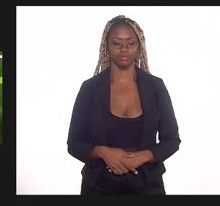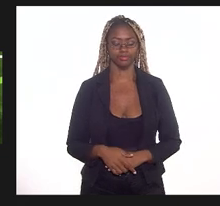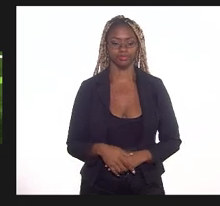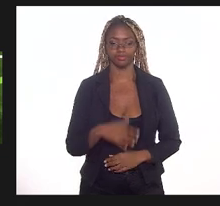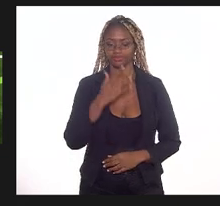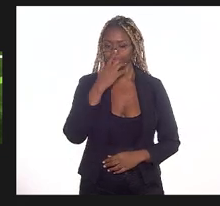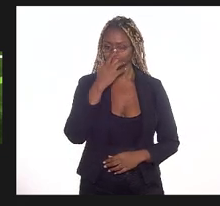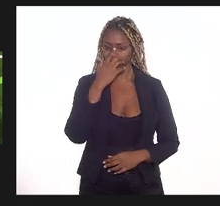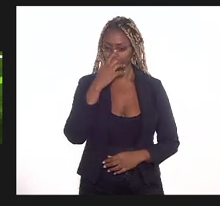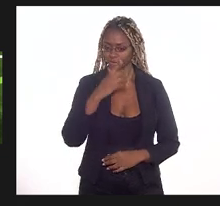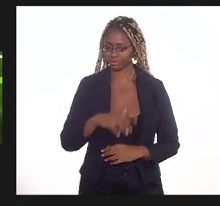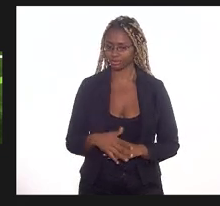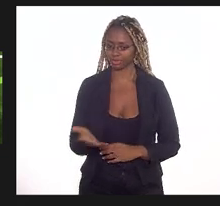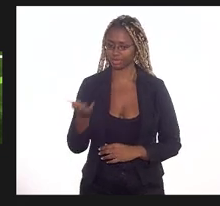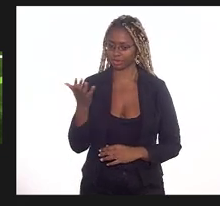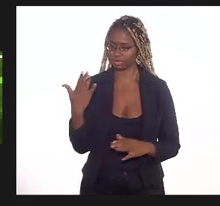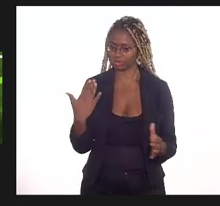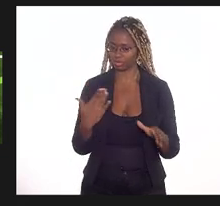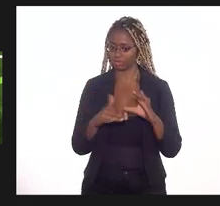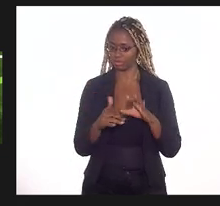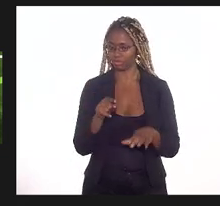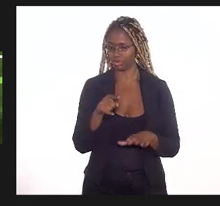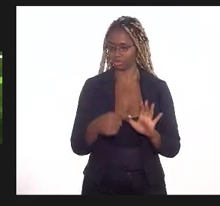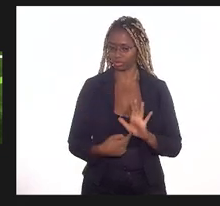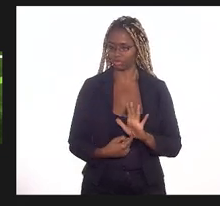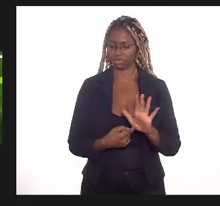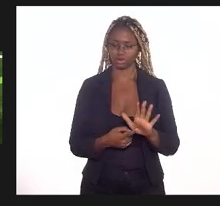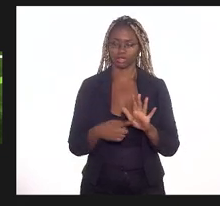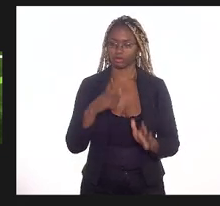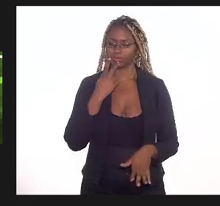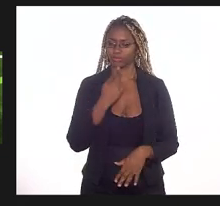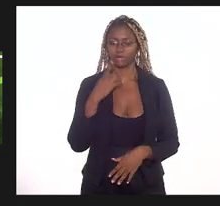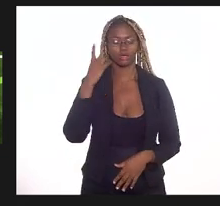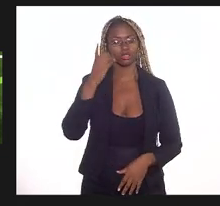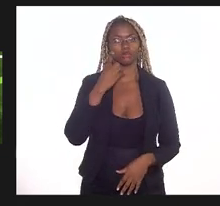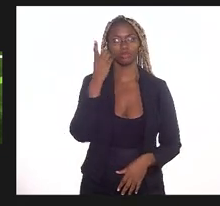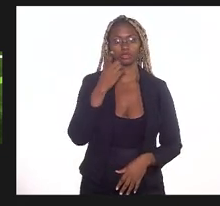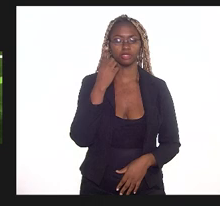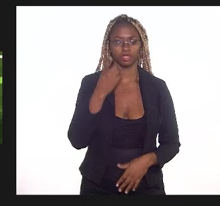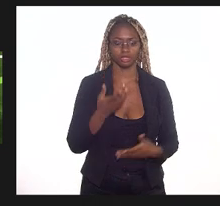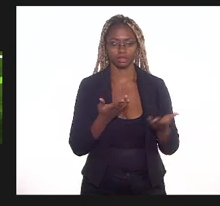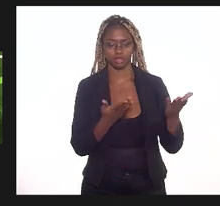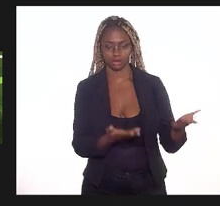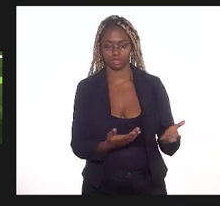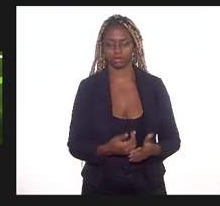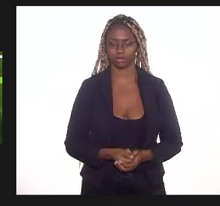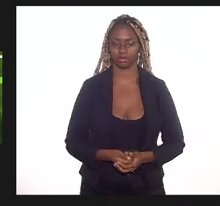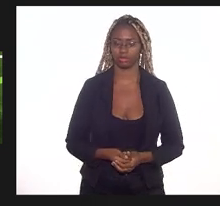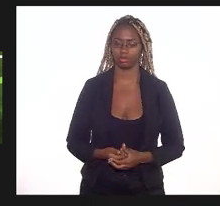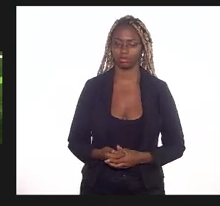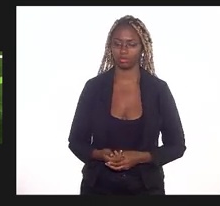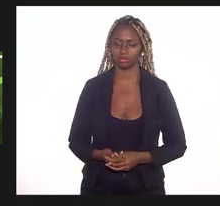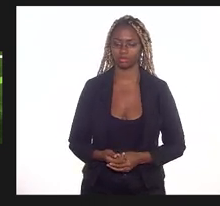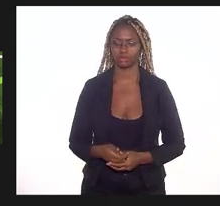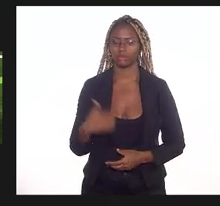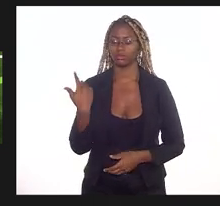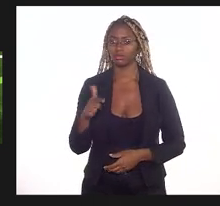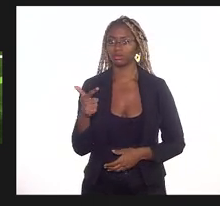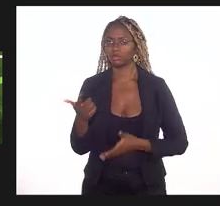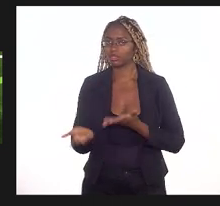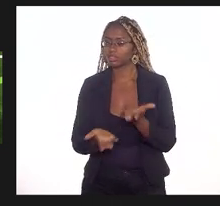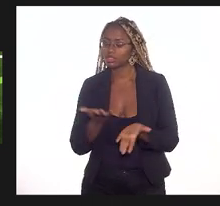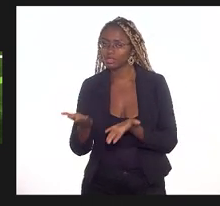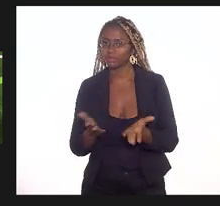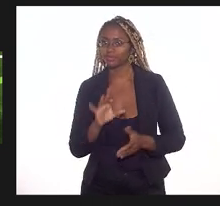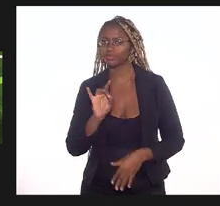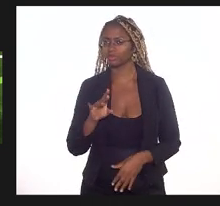Eu queria disponibilizar meu e-mail e dizer, deputada Rosane, que a senhora falou de não ter tratamento, né? 5%